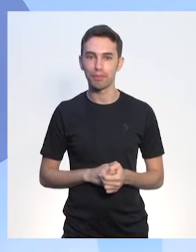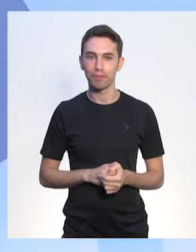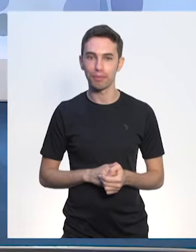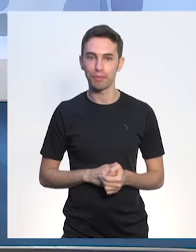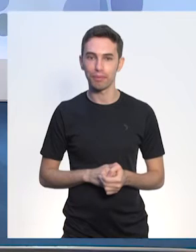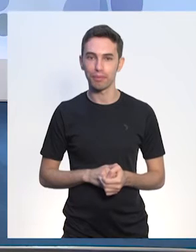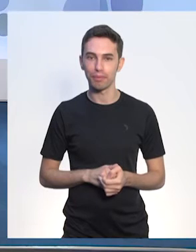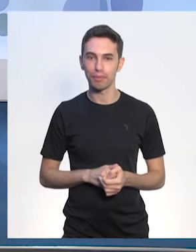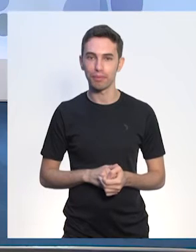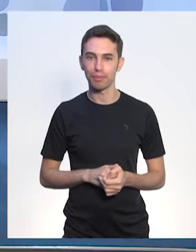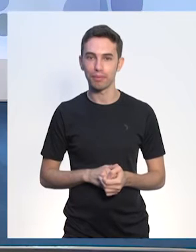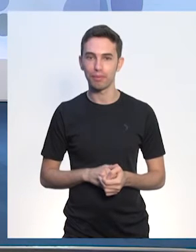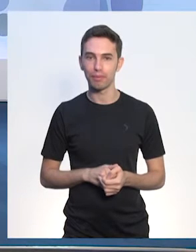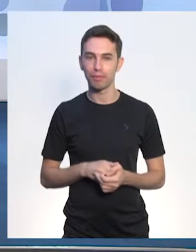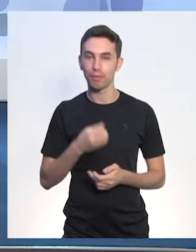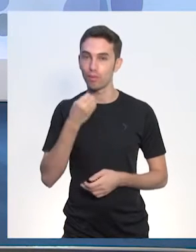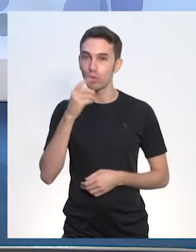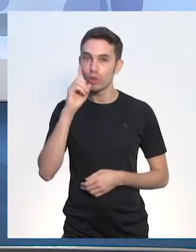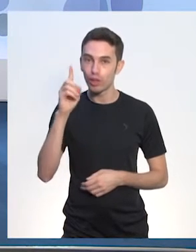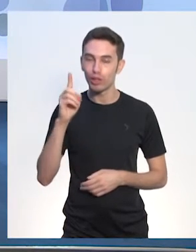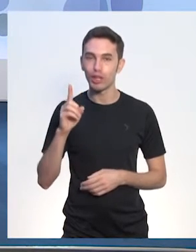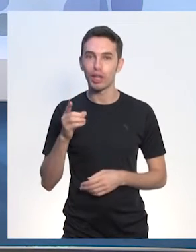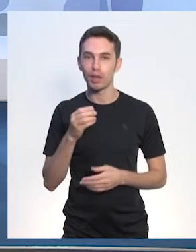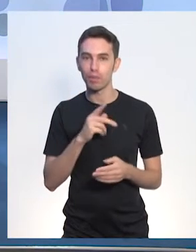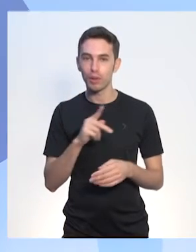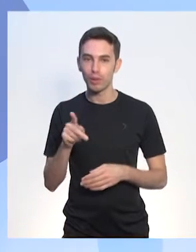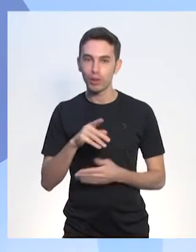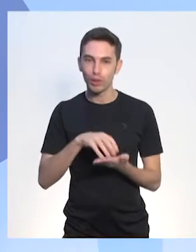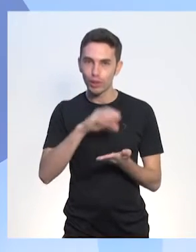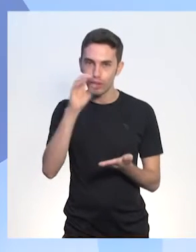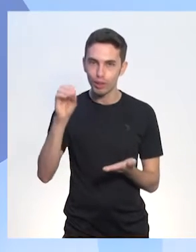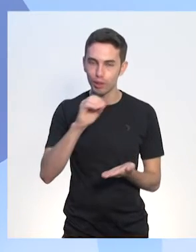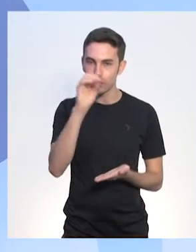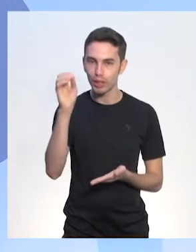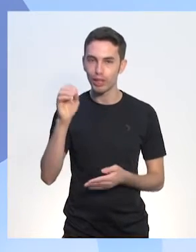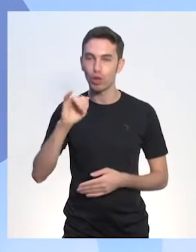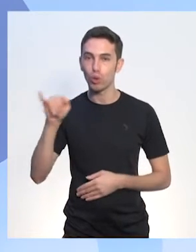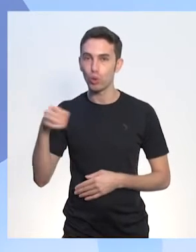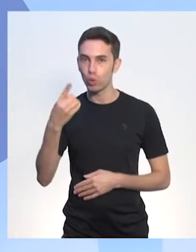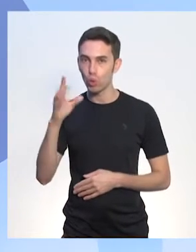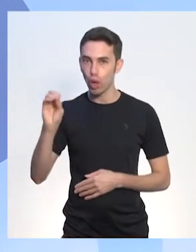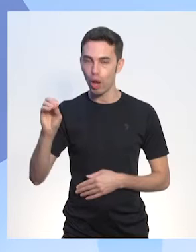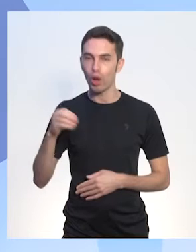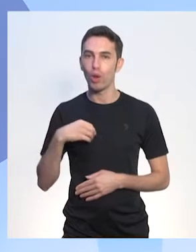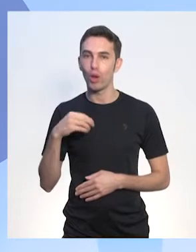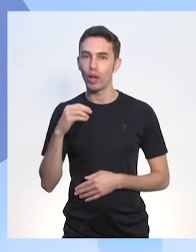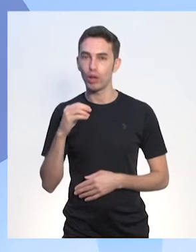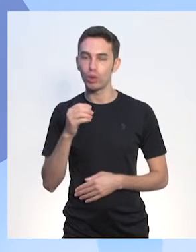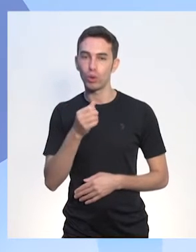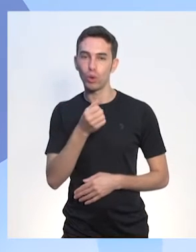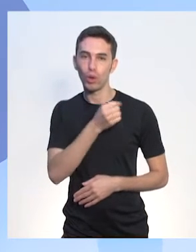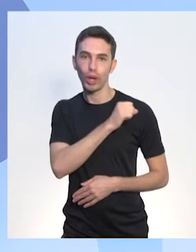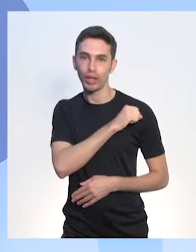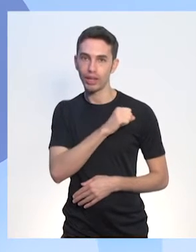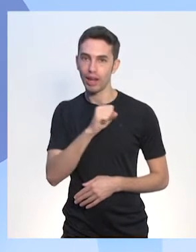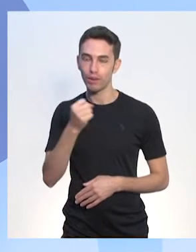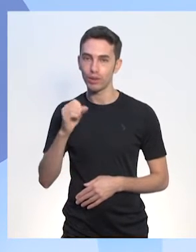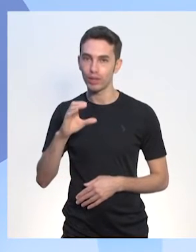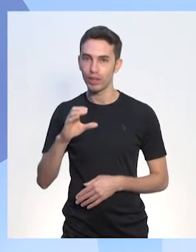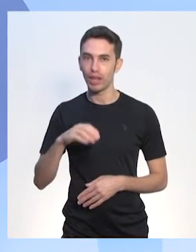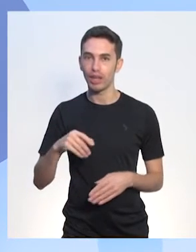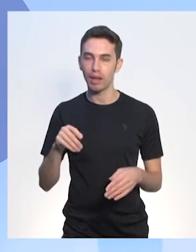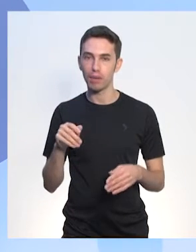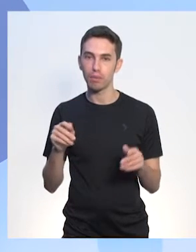Cadê aqui? Ó, tá? Bom dia, professor de Ciência de Mídia. O professor João Reginaldo, do 8º C, tá ok? Da Escola